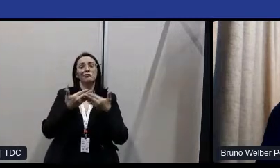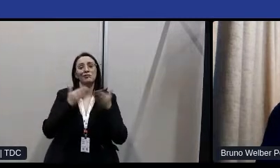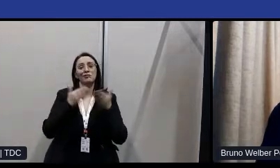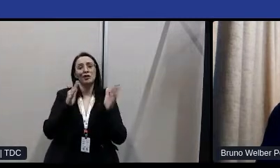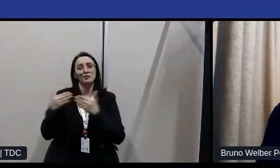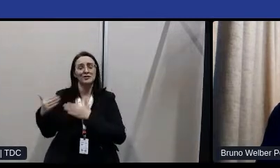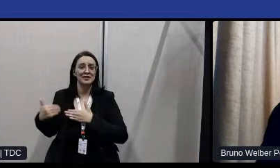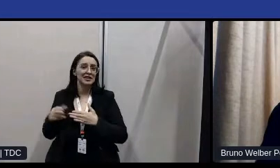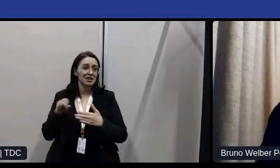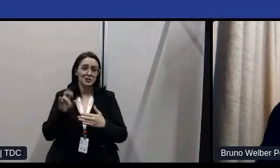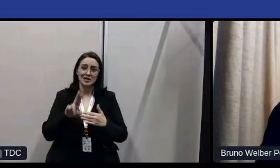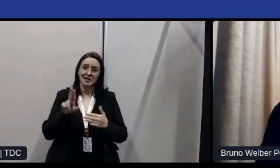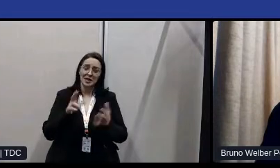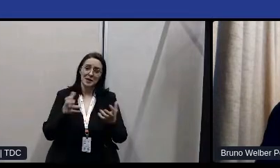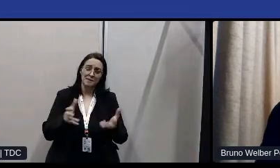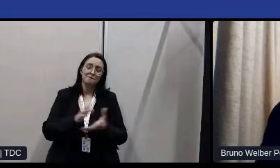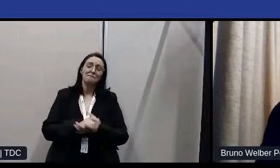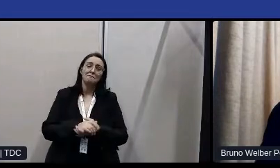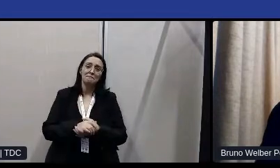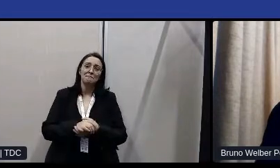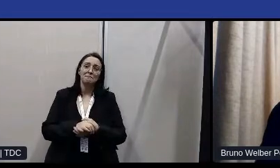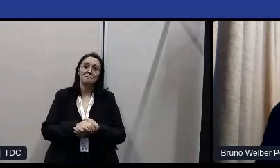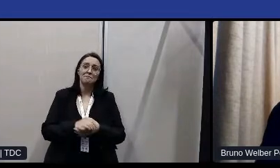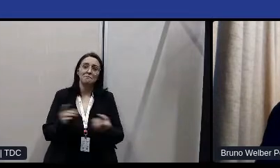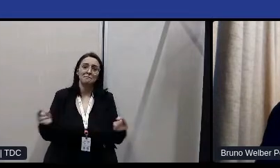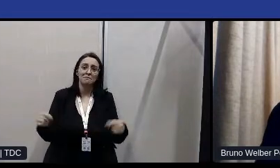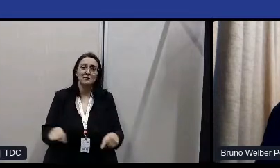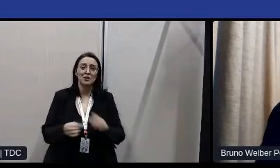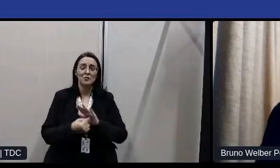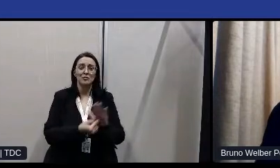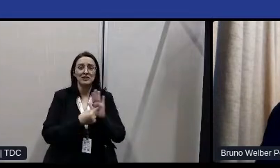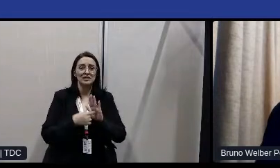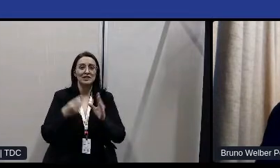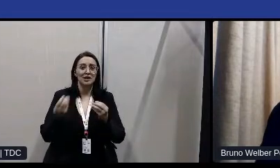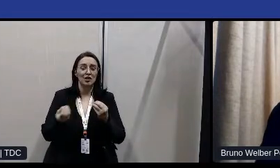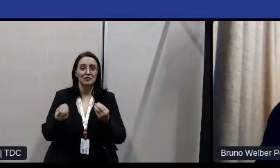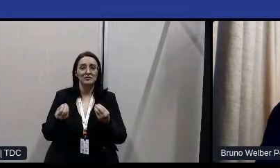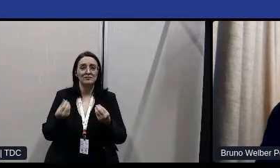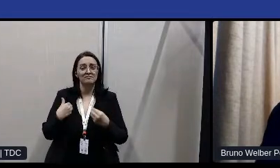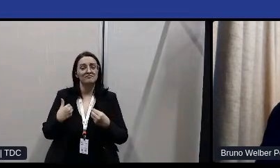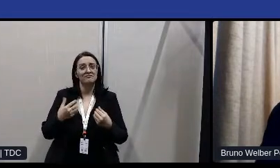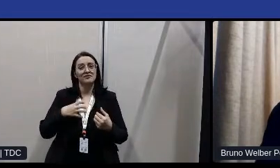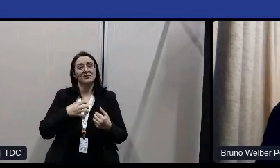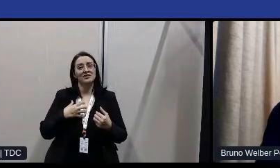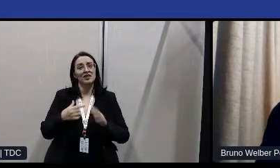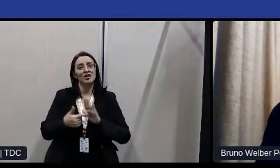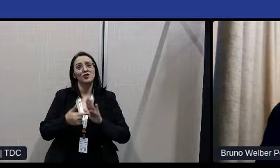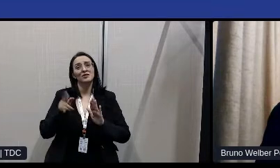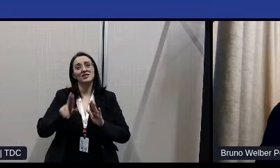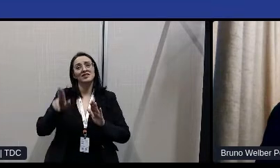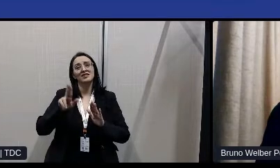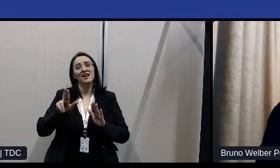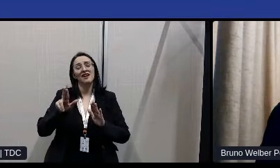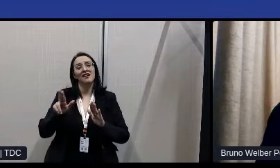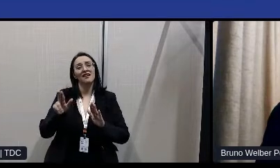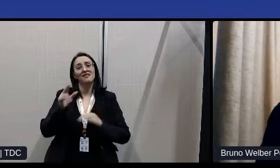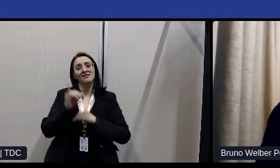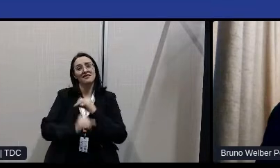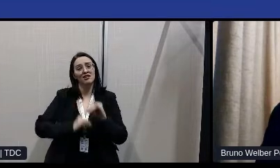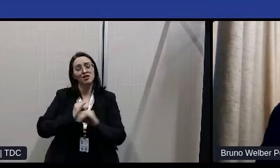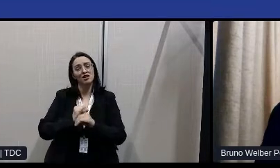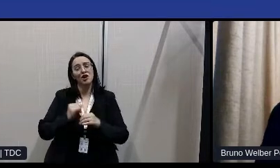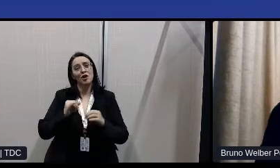quem quiser utilizar, e tá mostrando como sua navegação, como é a sua forma de usar a internet, para a gente ter um mundo cada vez